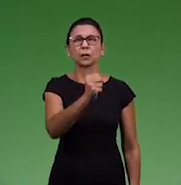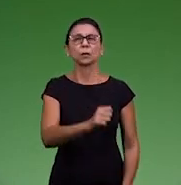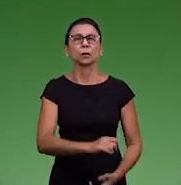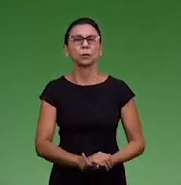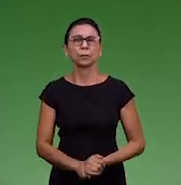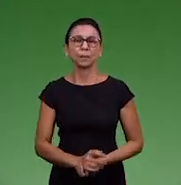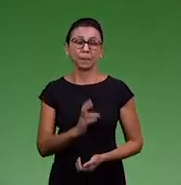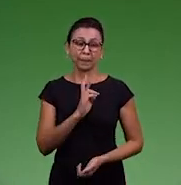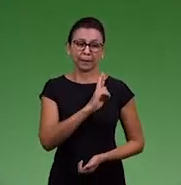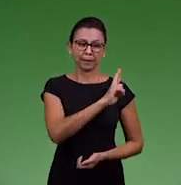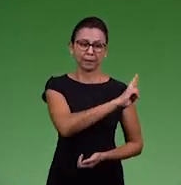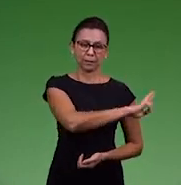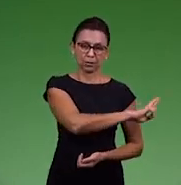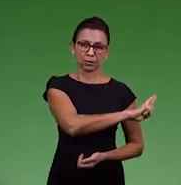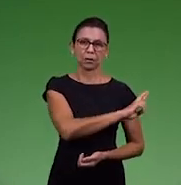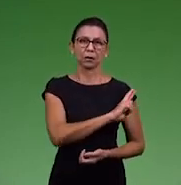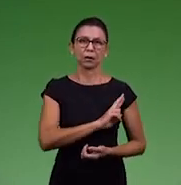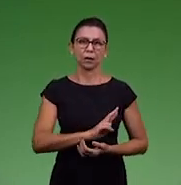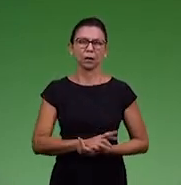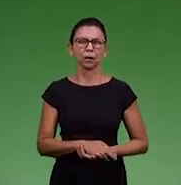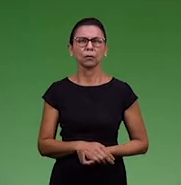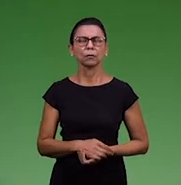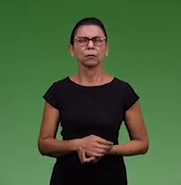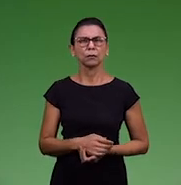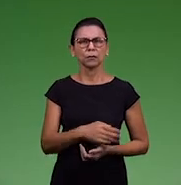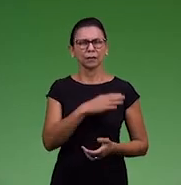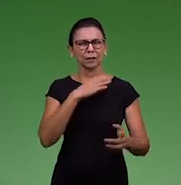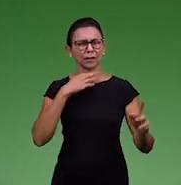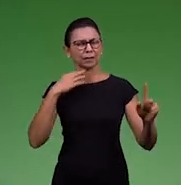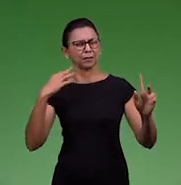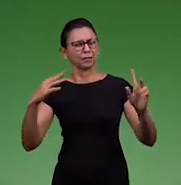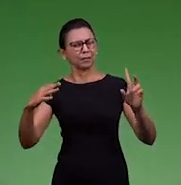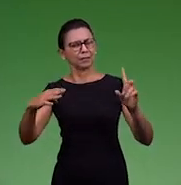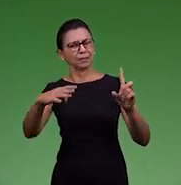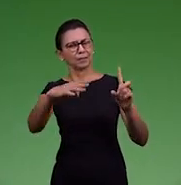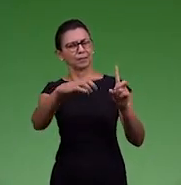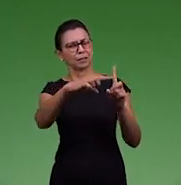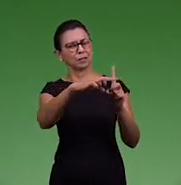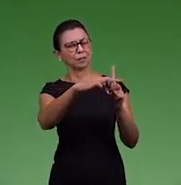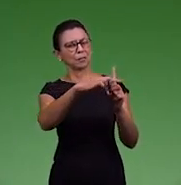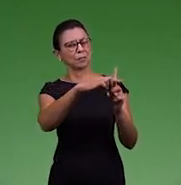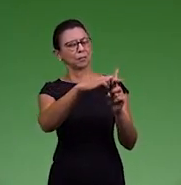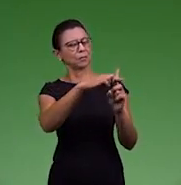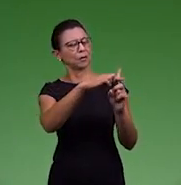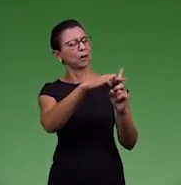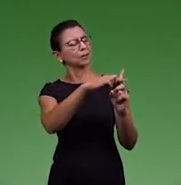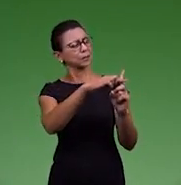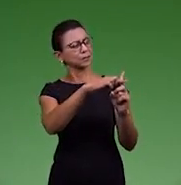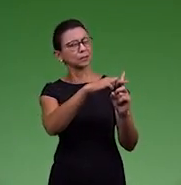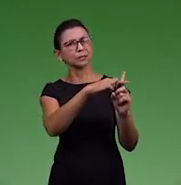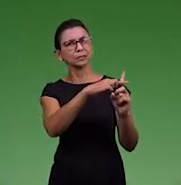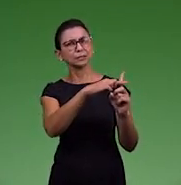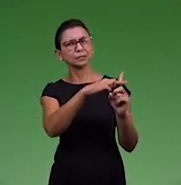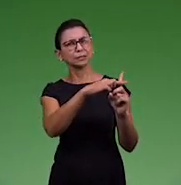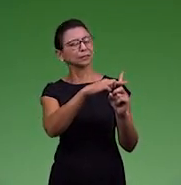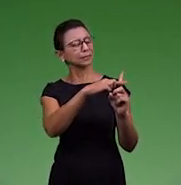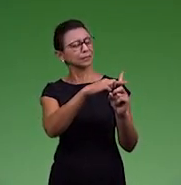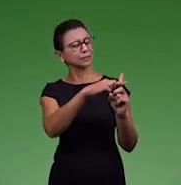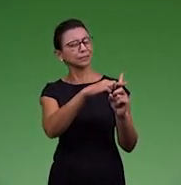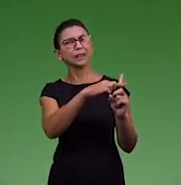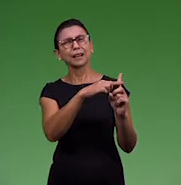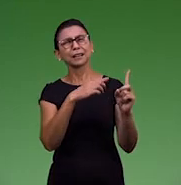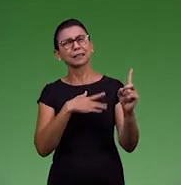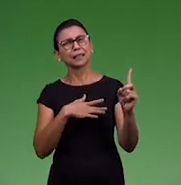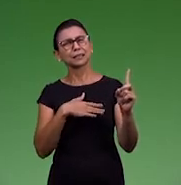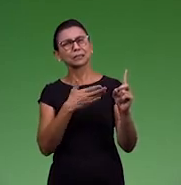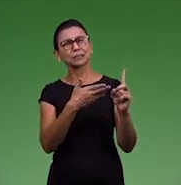tradição, a religião, olha o sacrifício de Jesus como é a palavra sem vida. Jesus